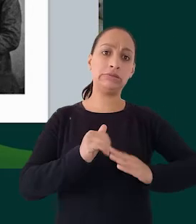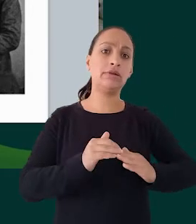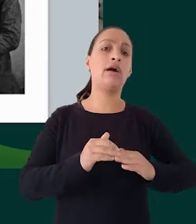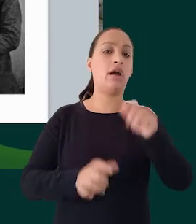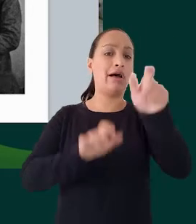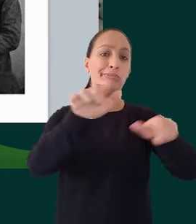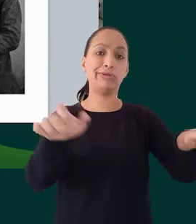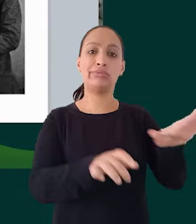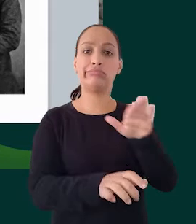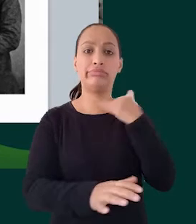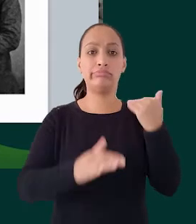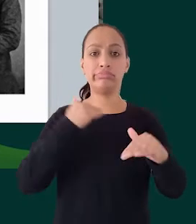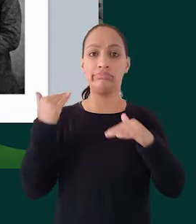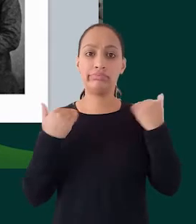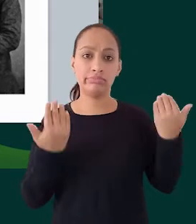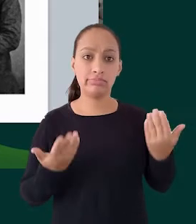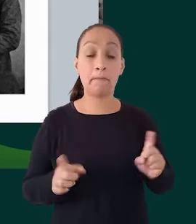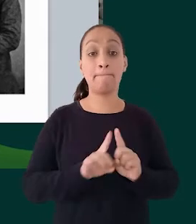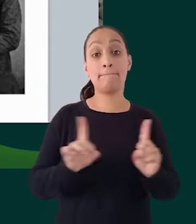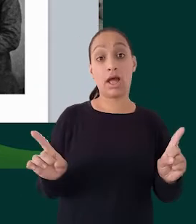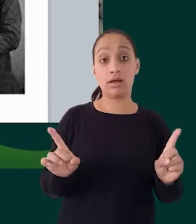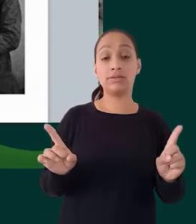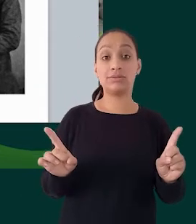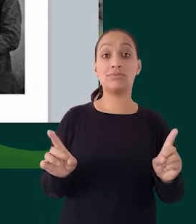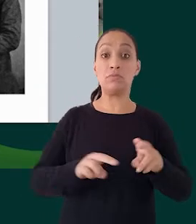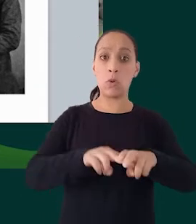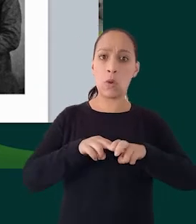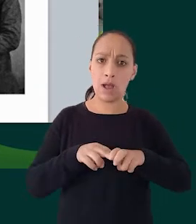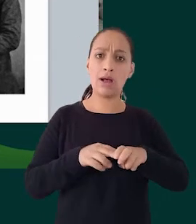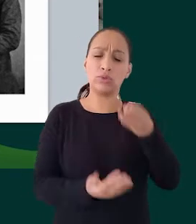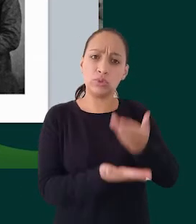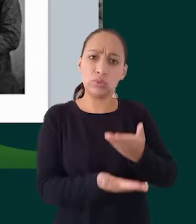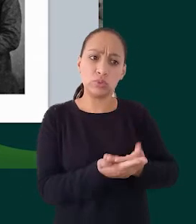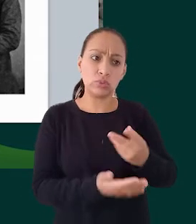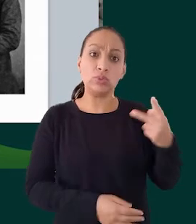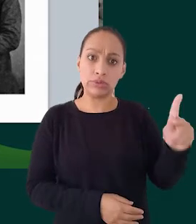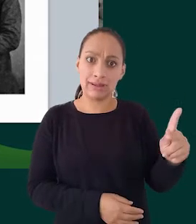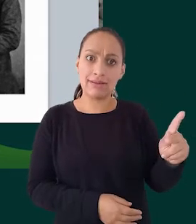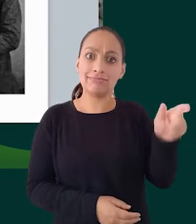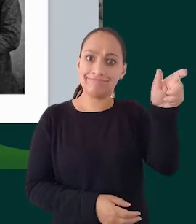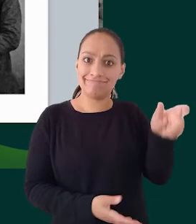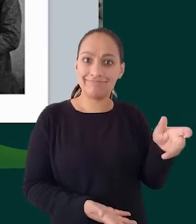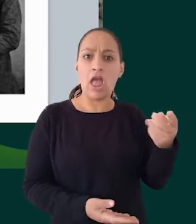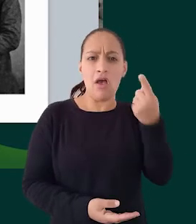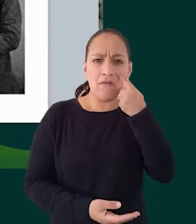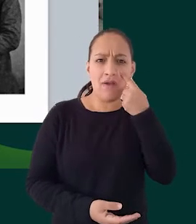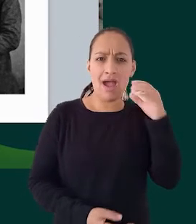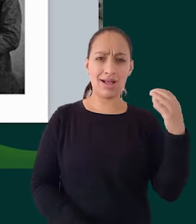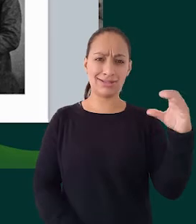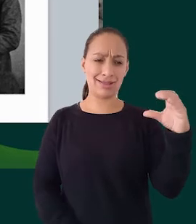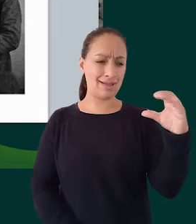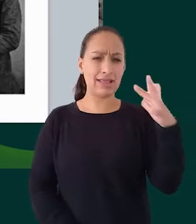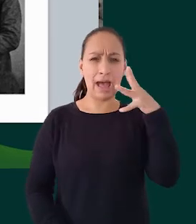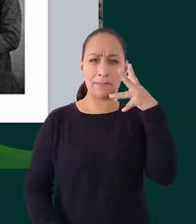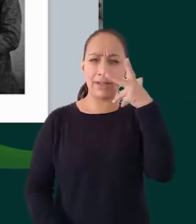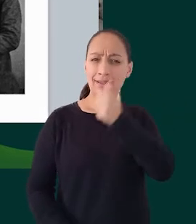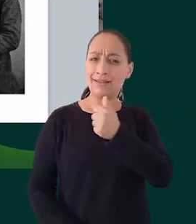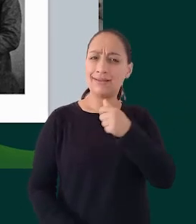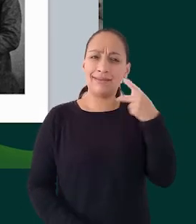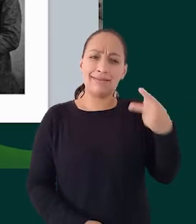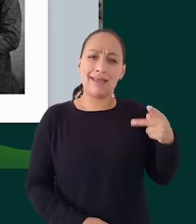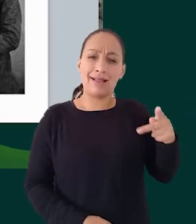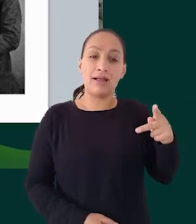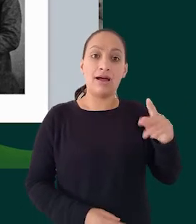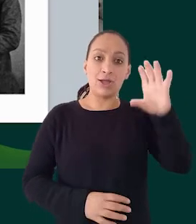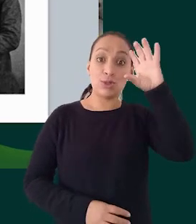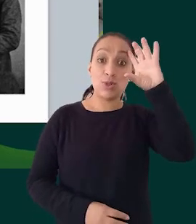função disso, mas em função dos estudos dele, olha a ciência, a beleza da ciência, resolvendo problemas